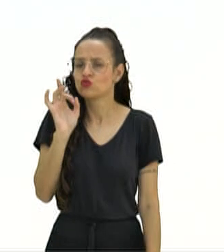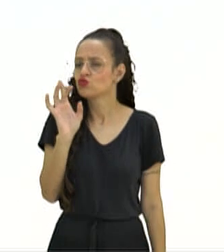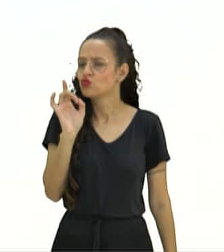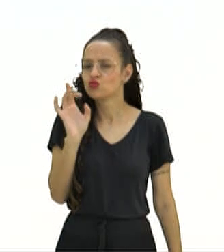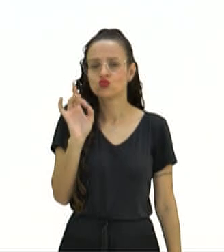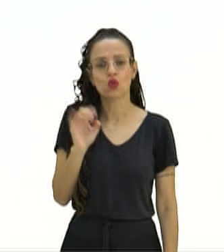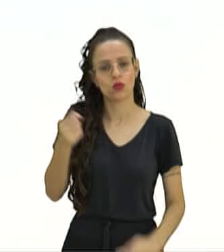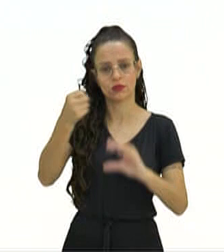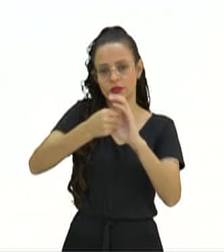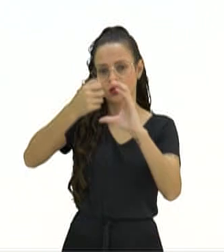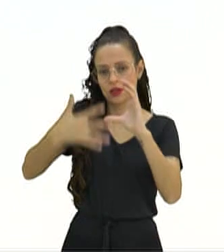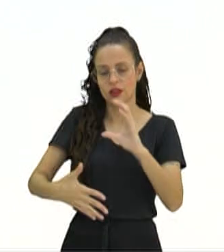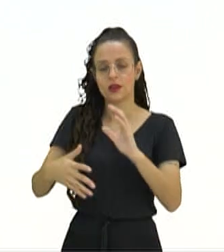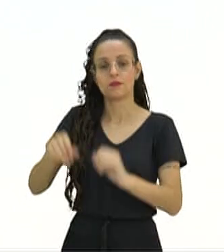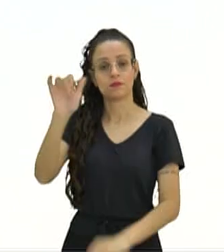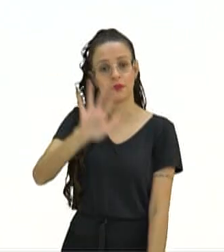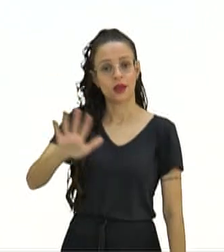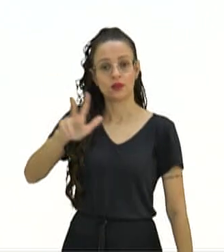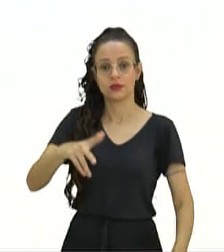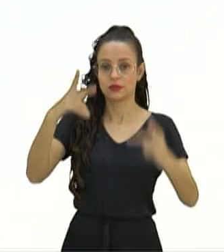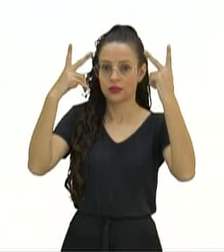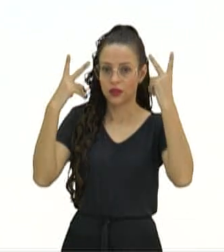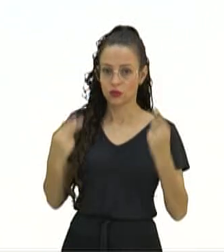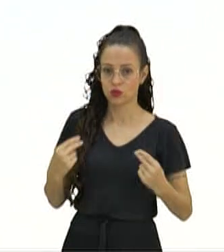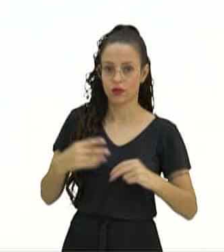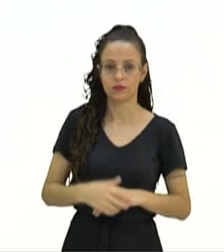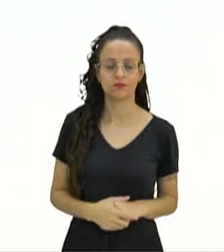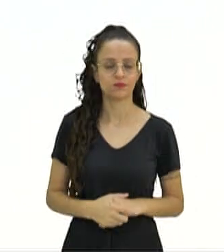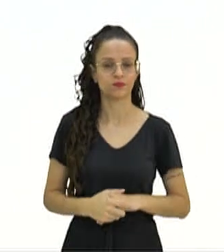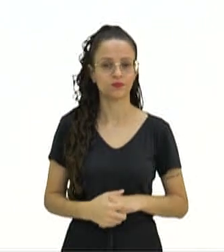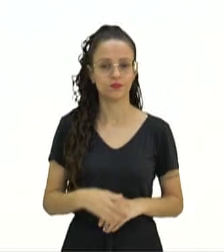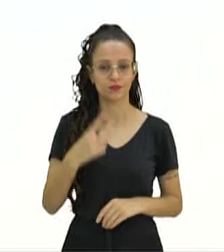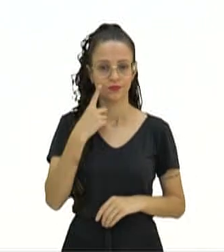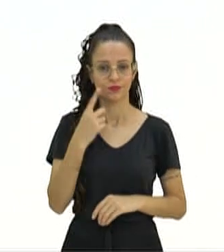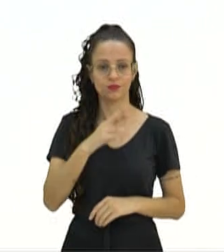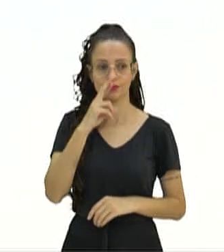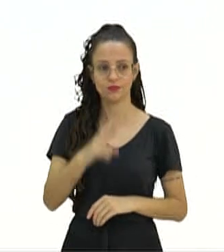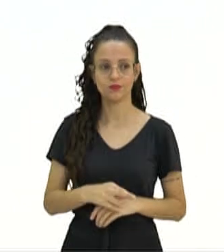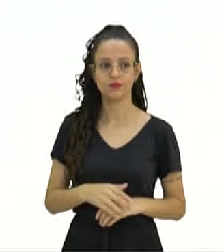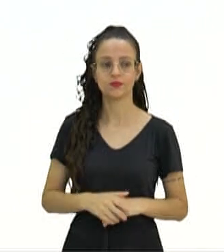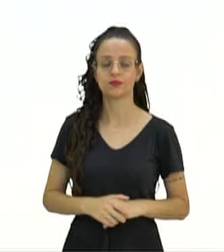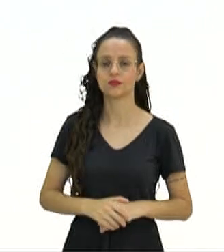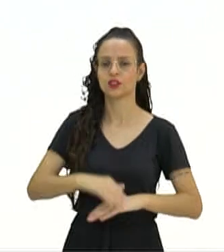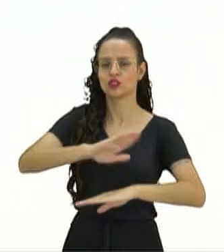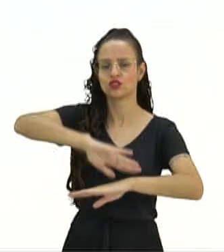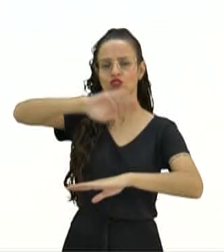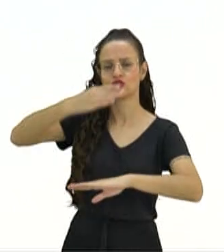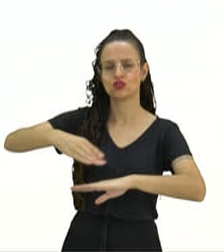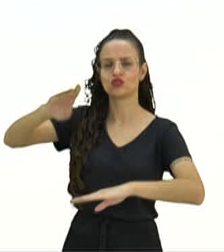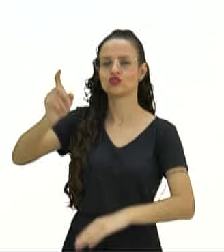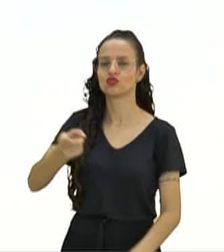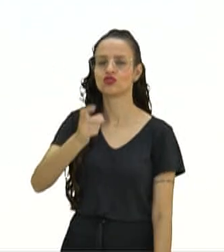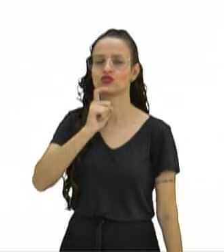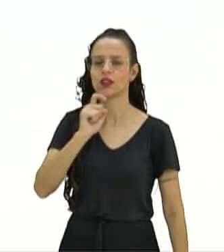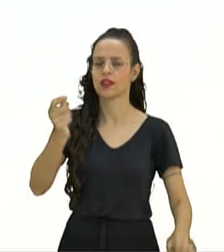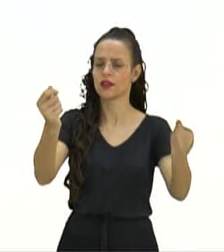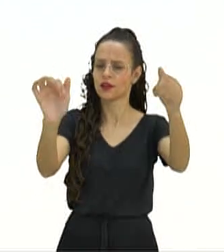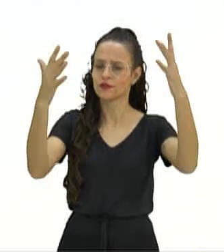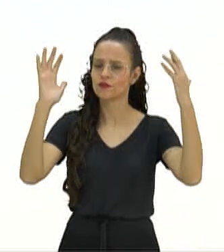apenas características de paisagens naturais? Então vamos à resposta lá. Geleira, floresta e conjunto